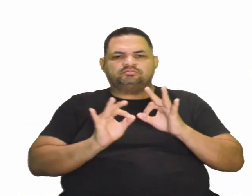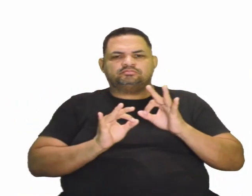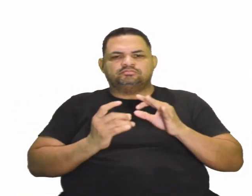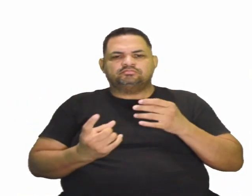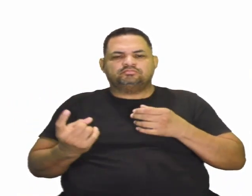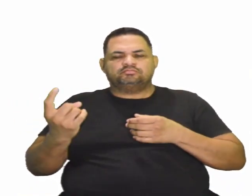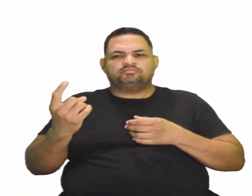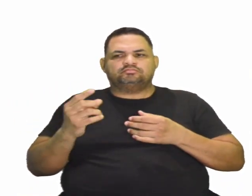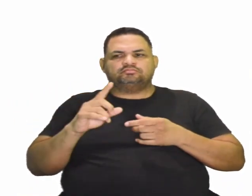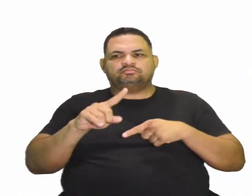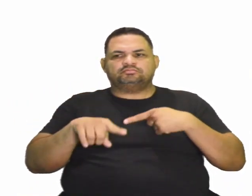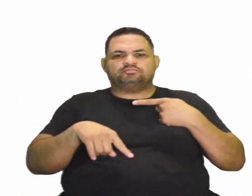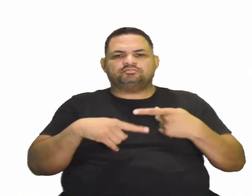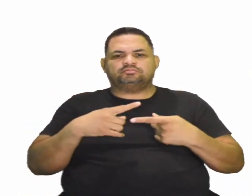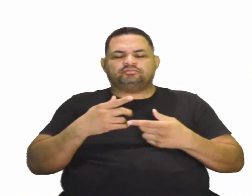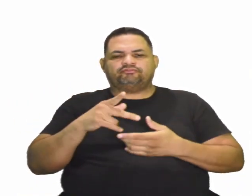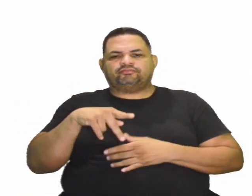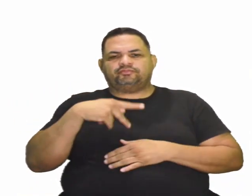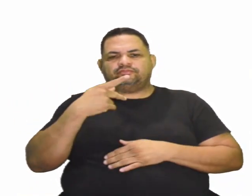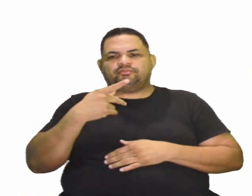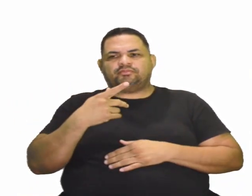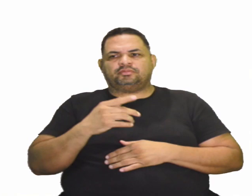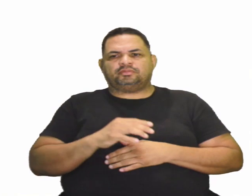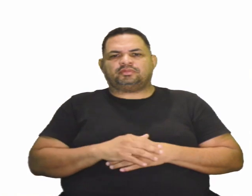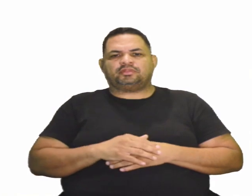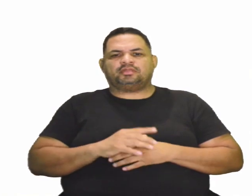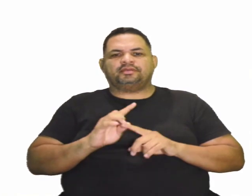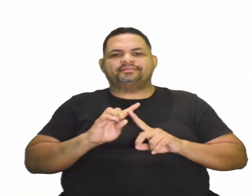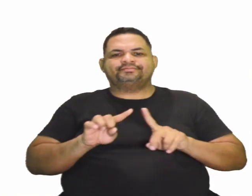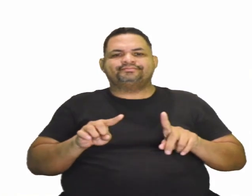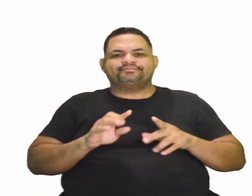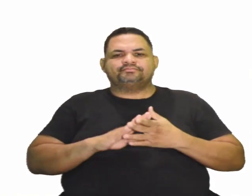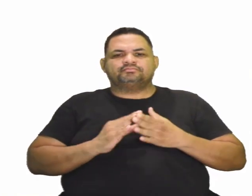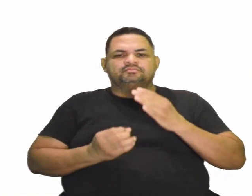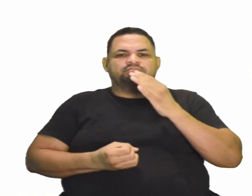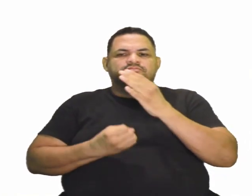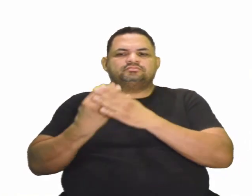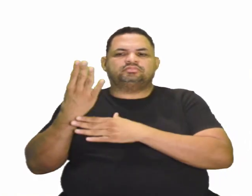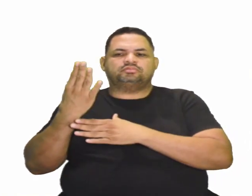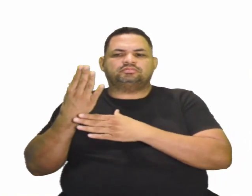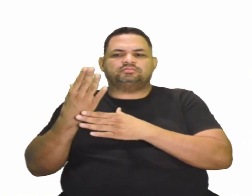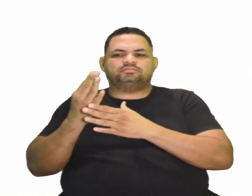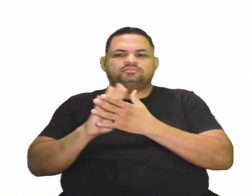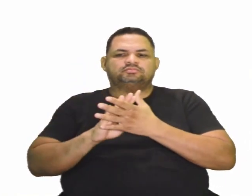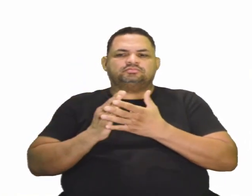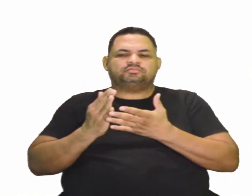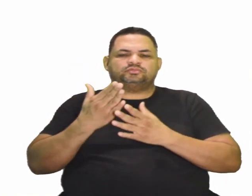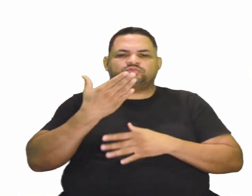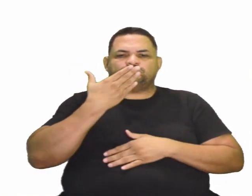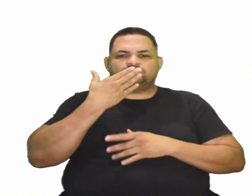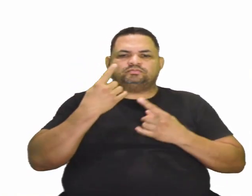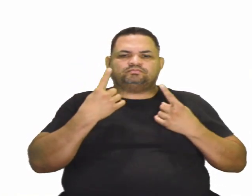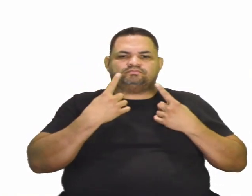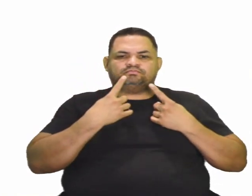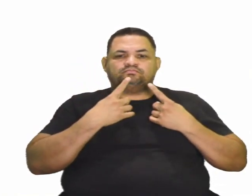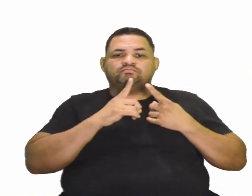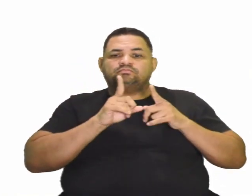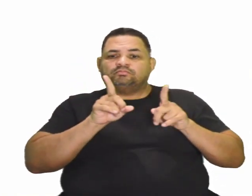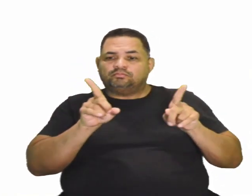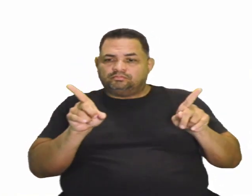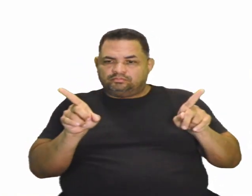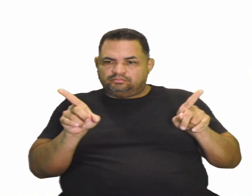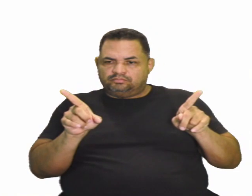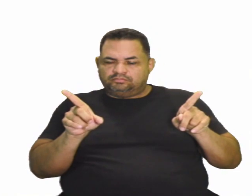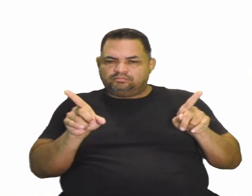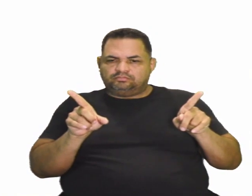Nós vamos falar nas próximas aulas, não vou adiantar aqui, mas foram surgindo outros estilos em oposição